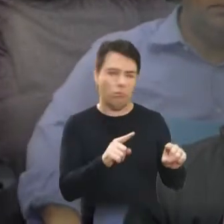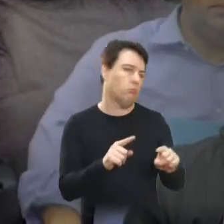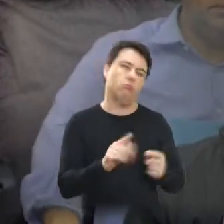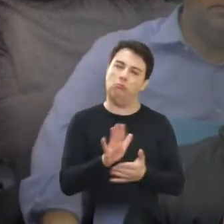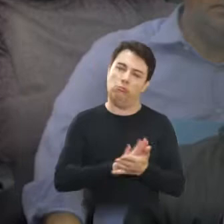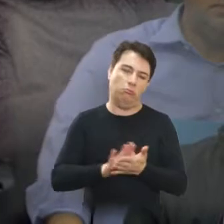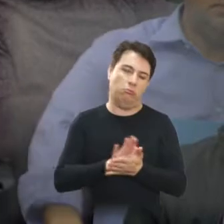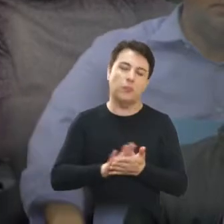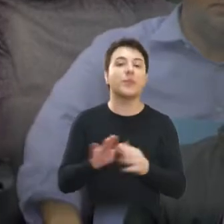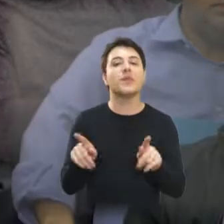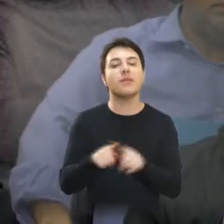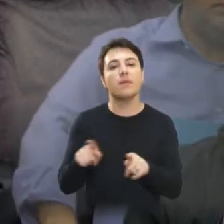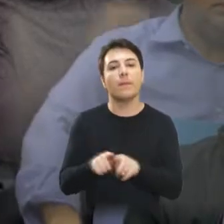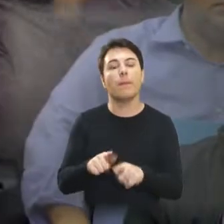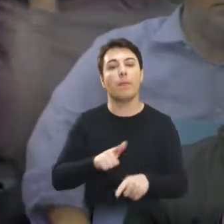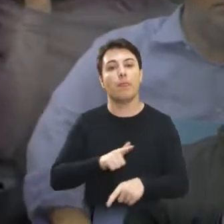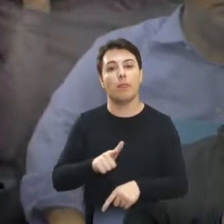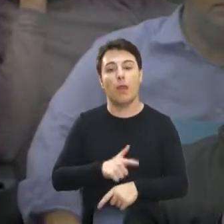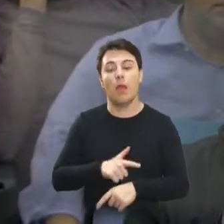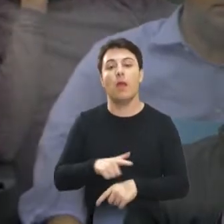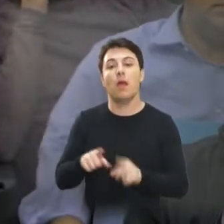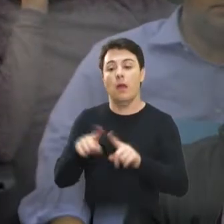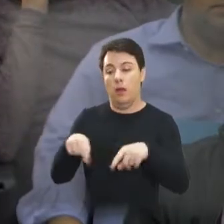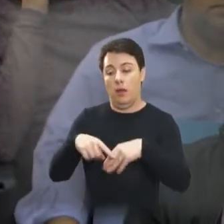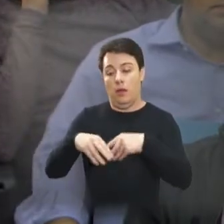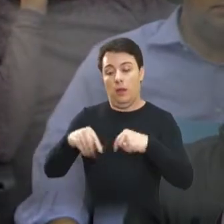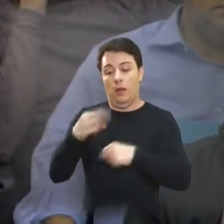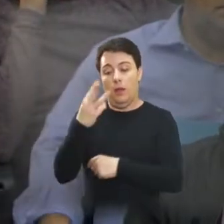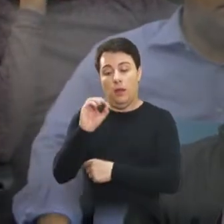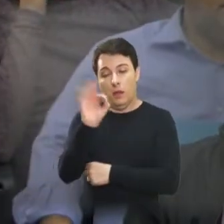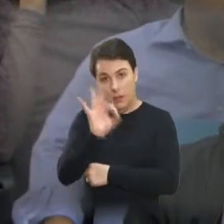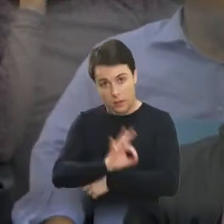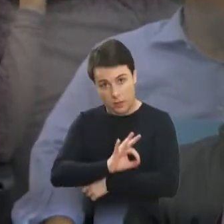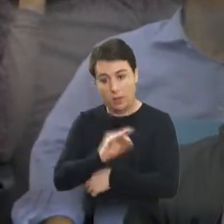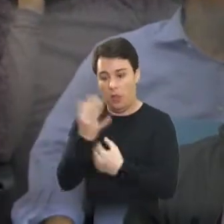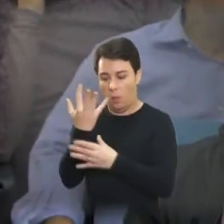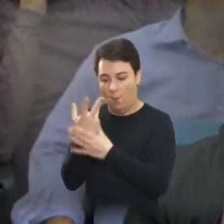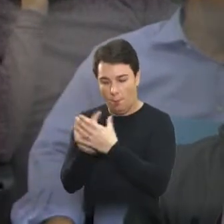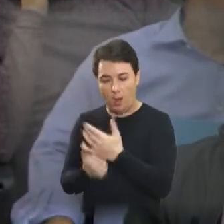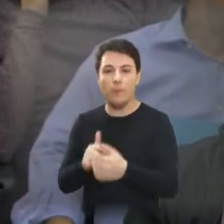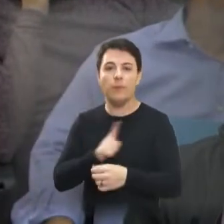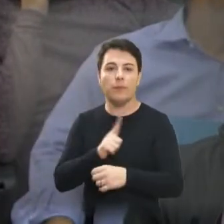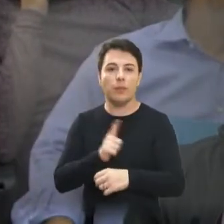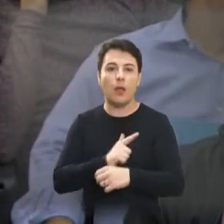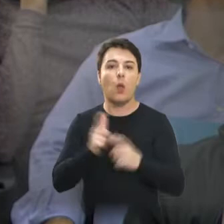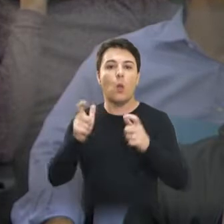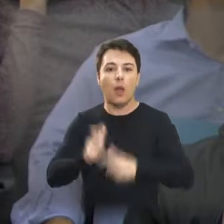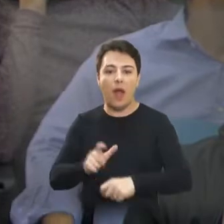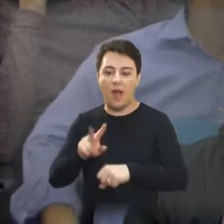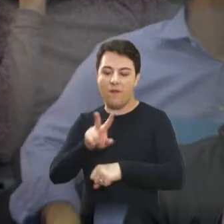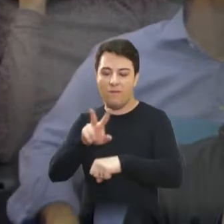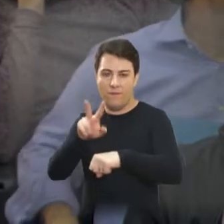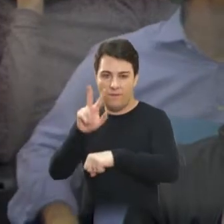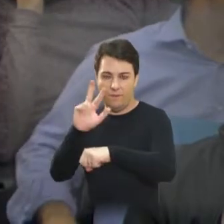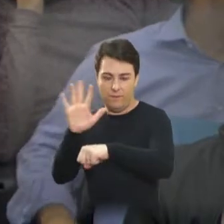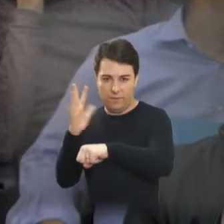estamos trabalhando com terreno com 30% de ocupação vegetal, tem área verde nessas áreas também,